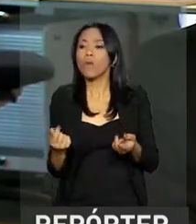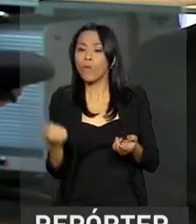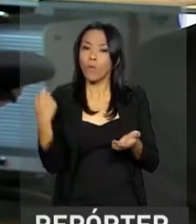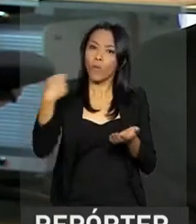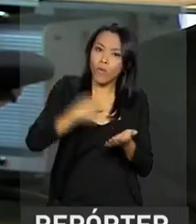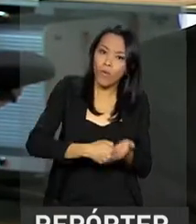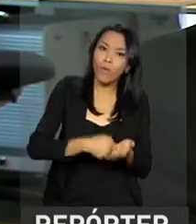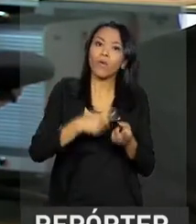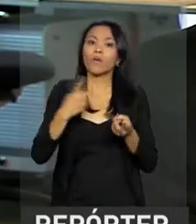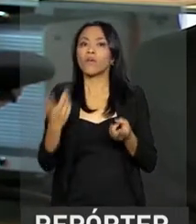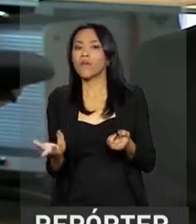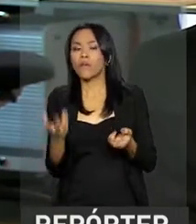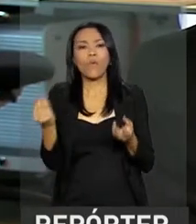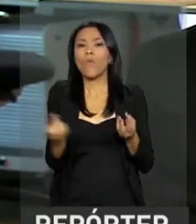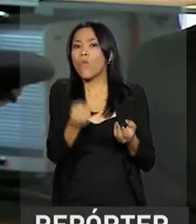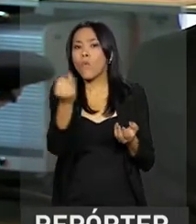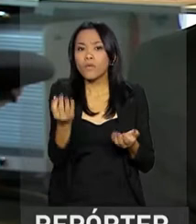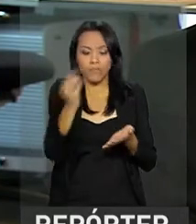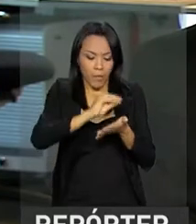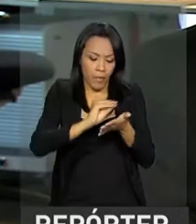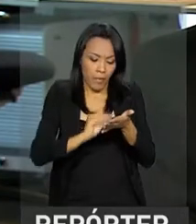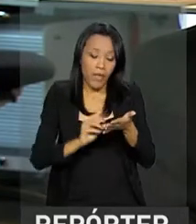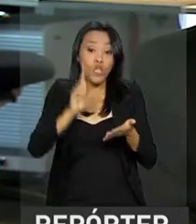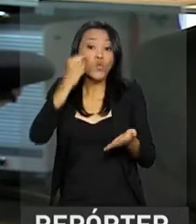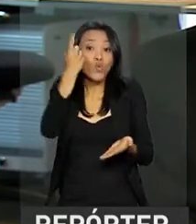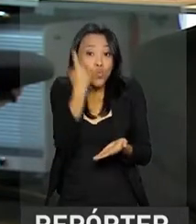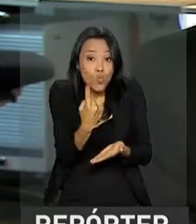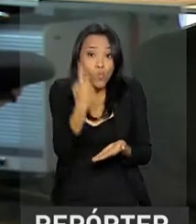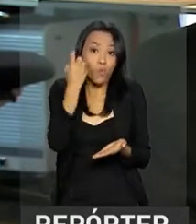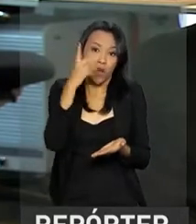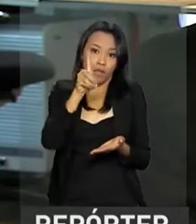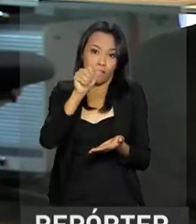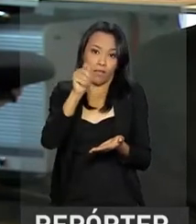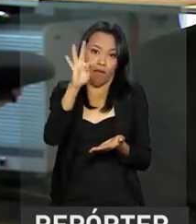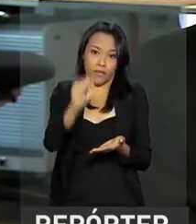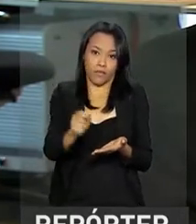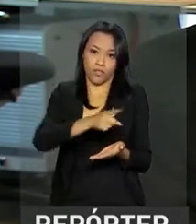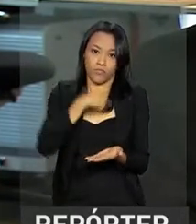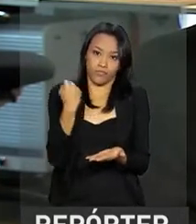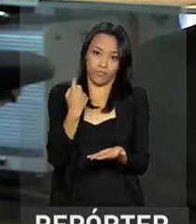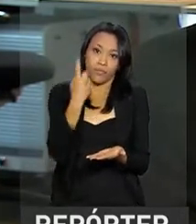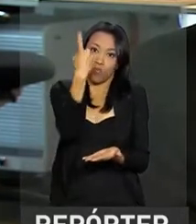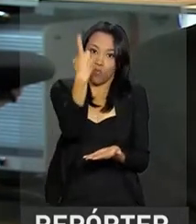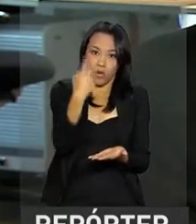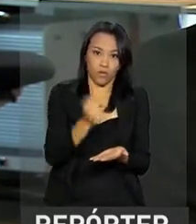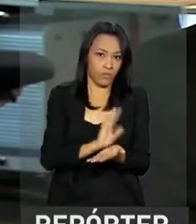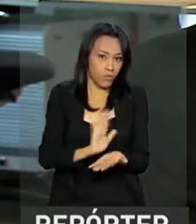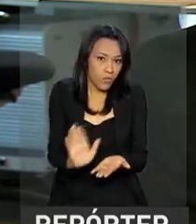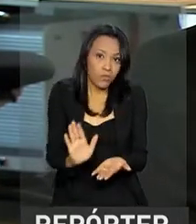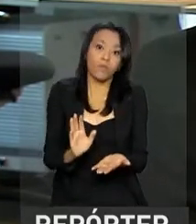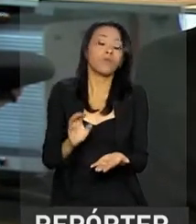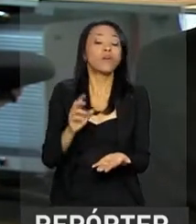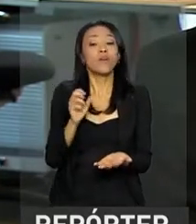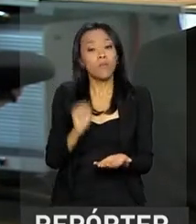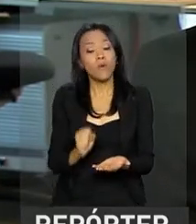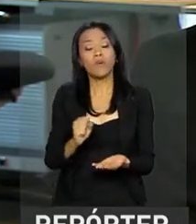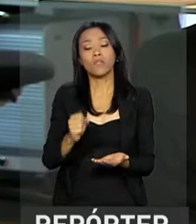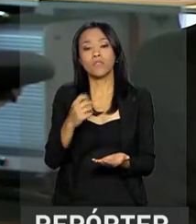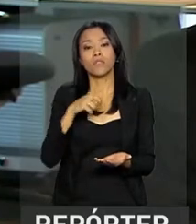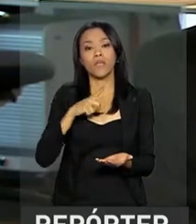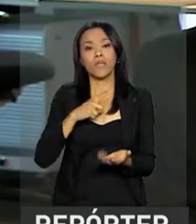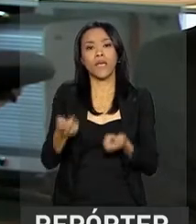são e terá uma única data de vencimento reduzindo a burocracia do simples nacional pode representar até 40% de economia